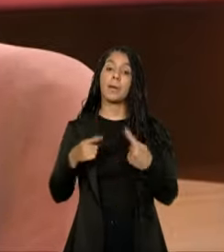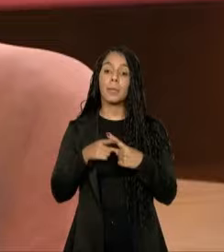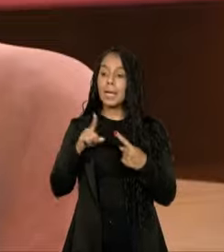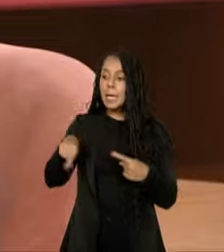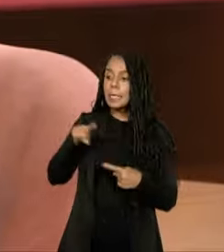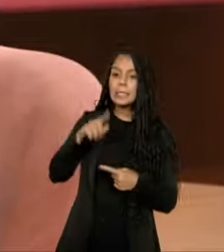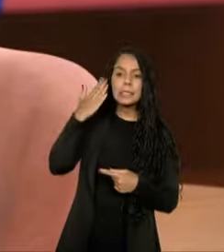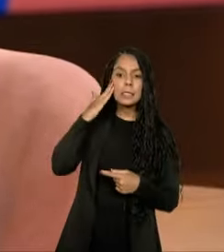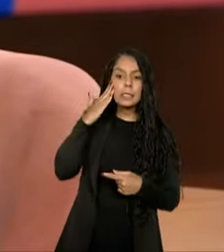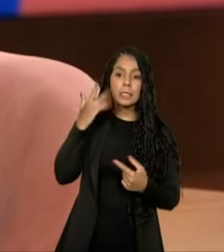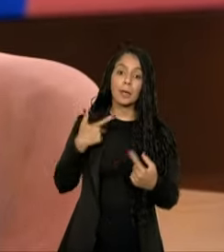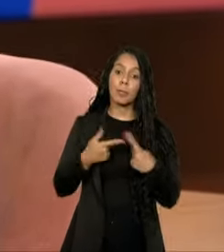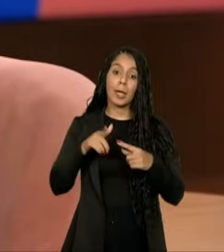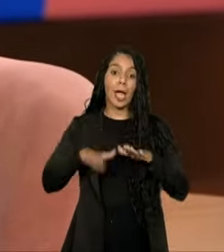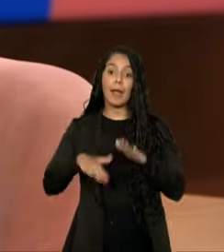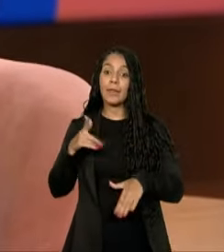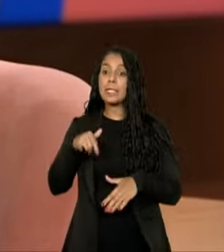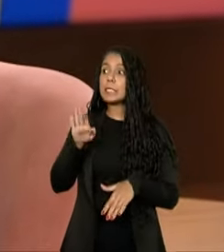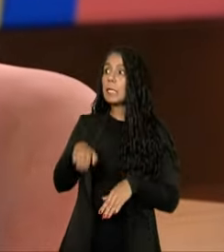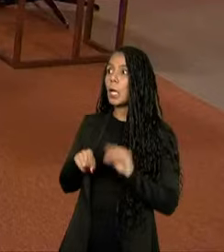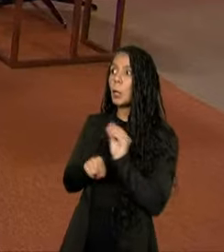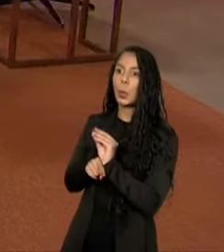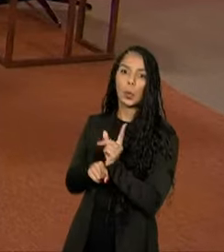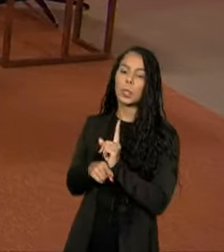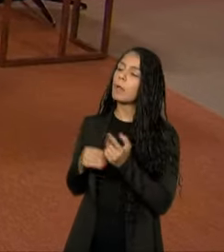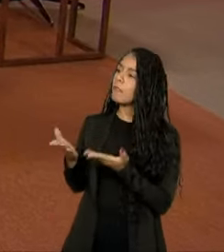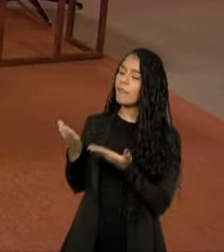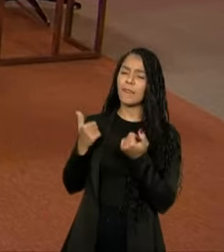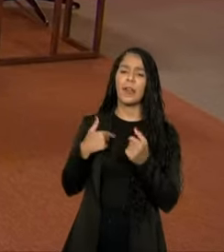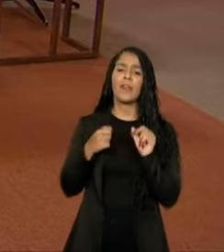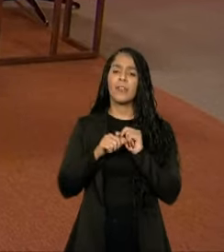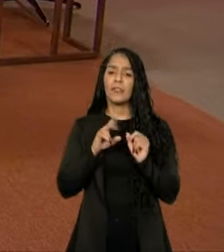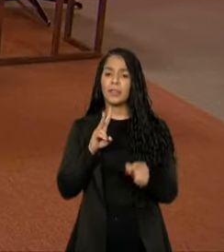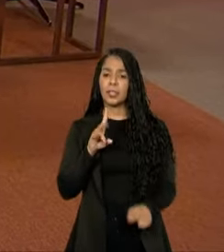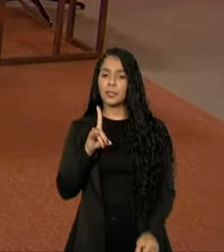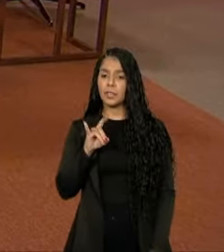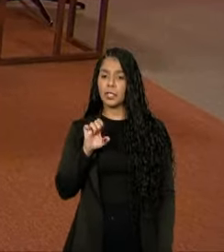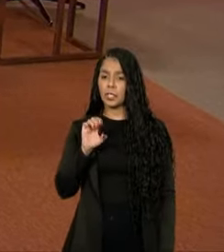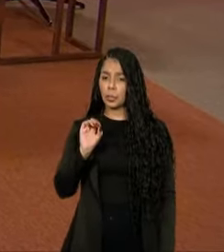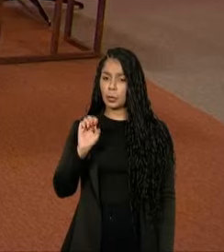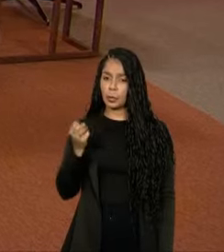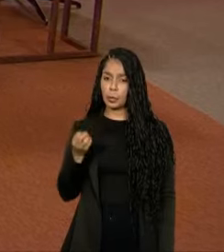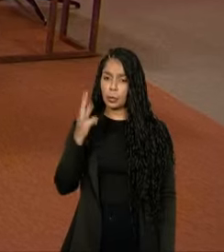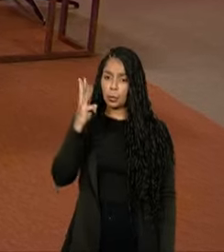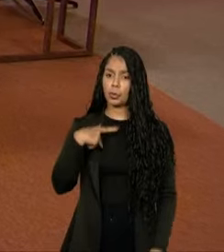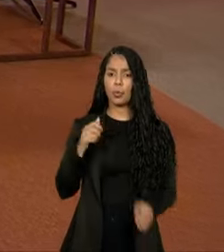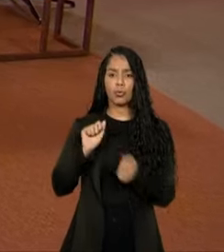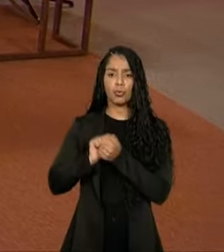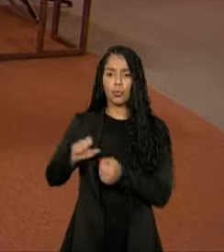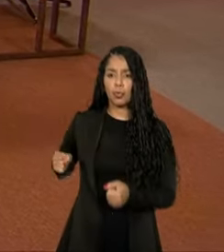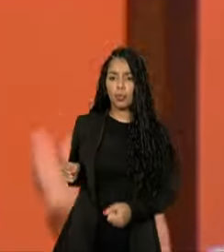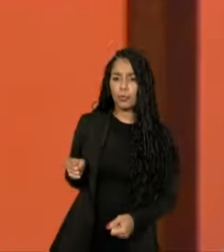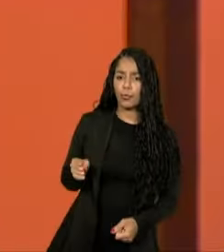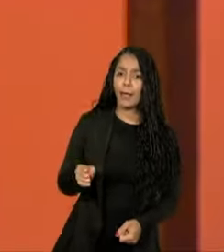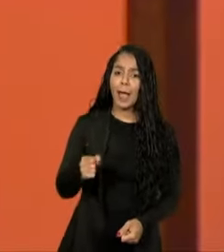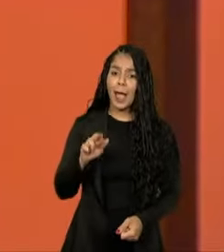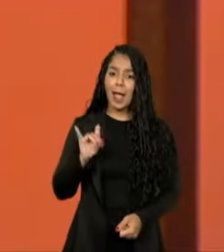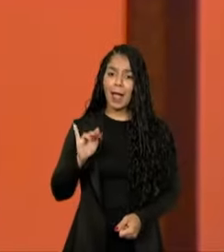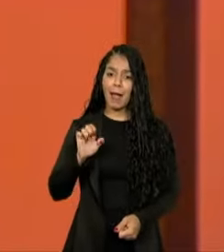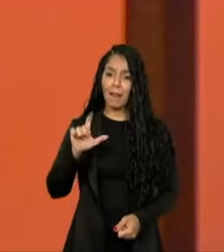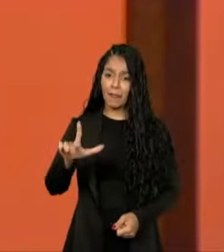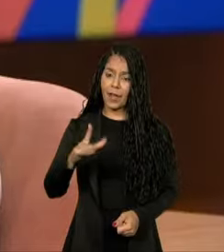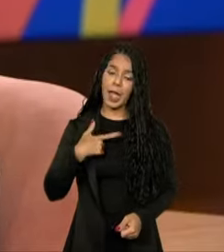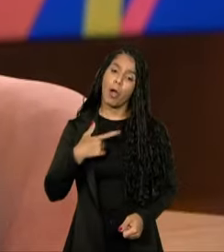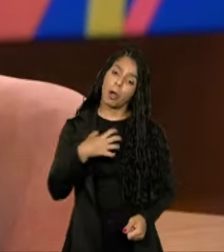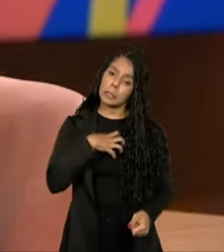quando não tinha com quem deixar, entendeu? Então, assim, fiz vídeo show demais carregando o Rafael comigo pra gravar. Eu tava na casa das pessoas com o Rafael,